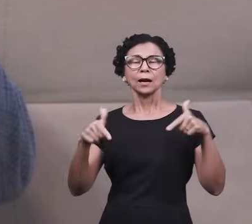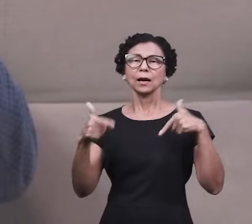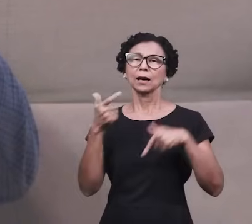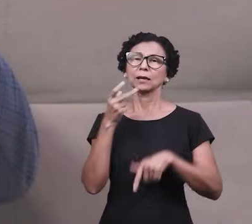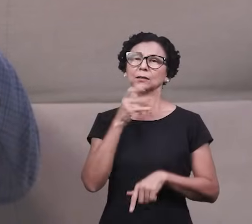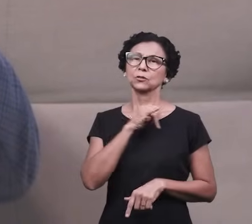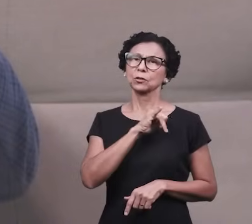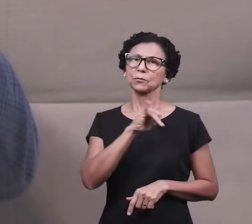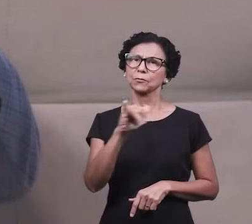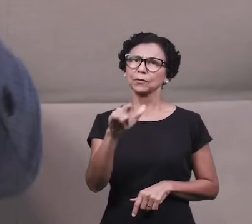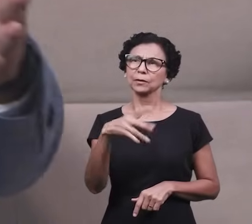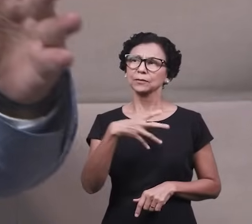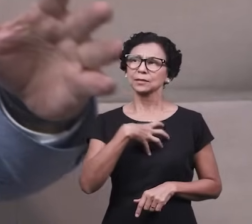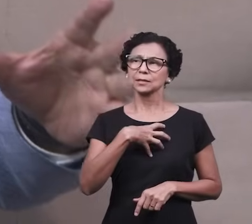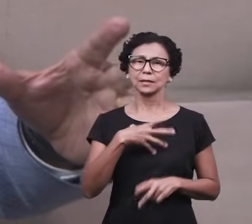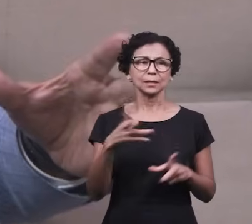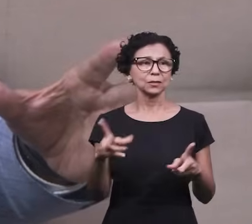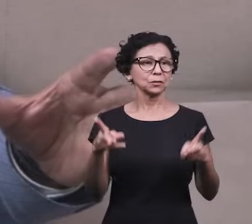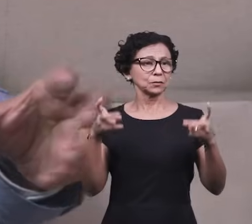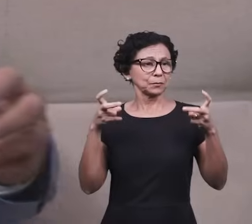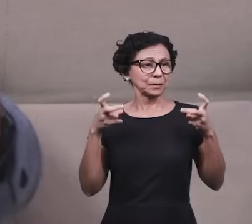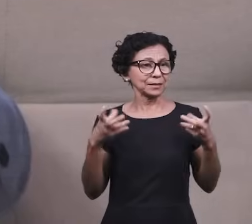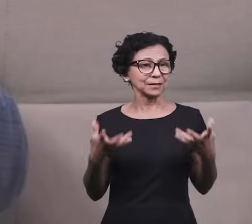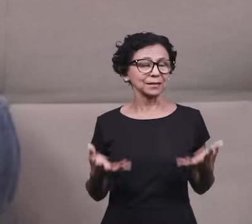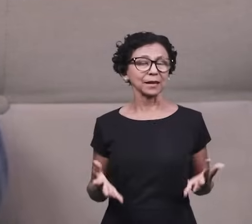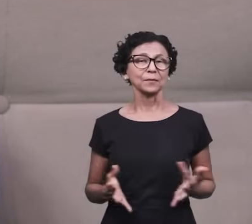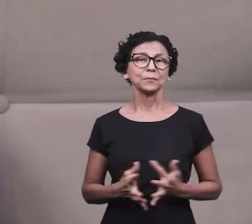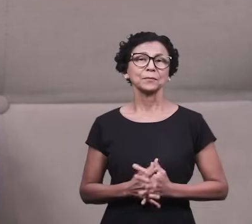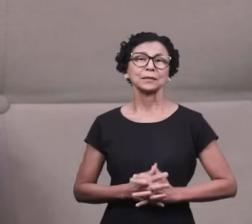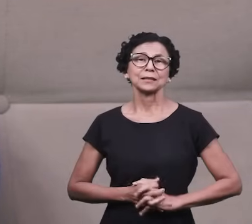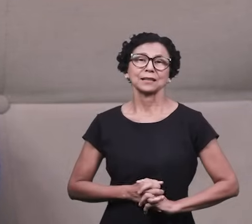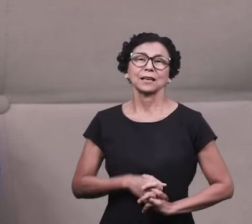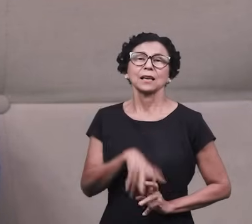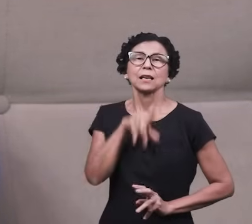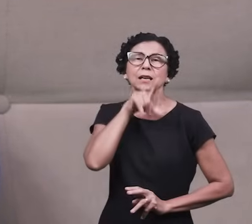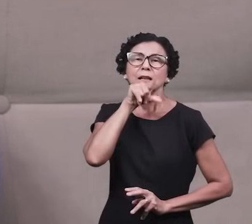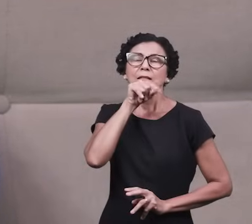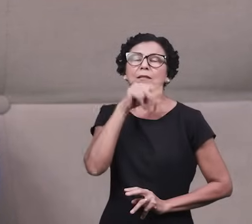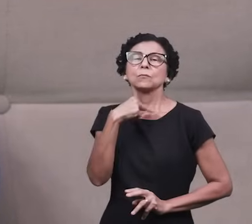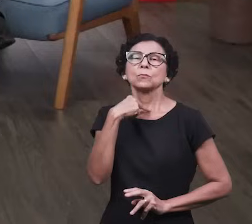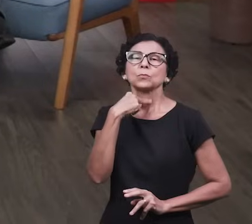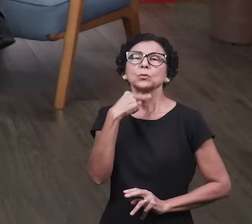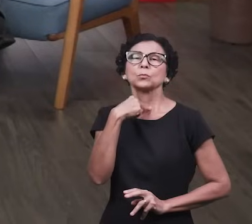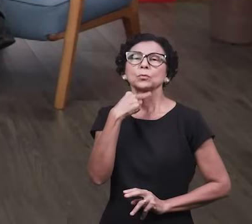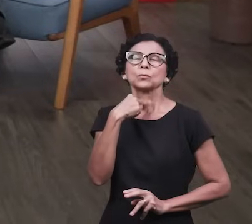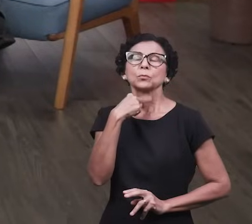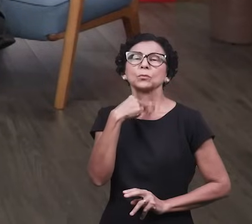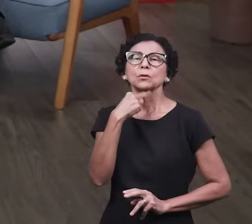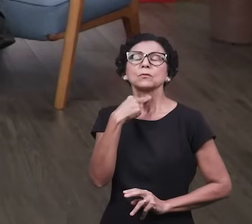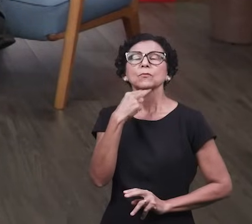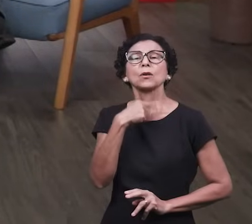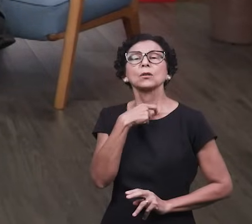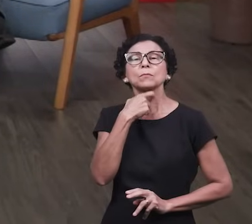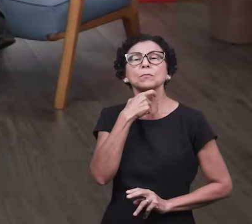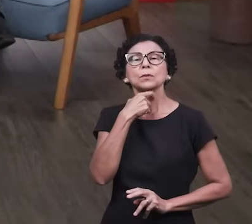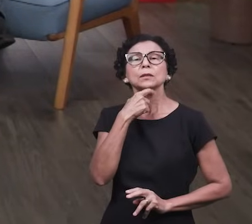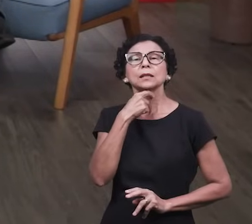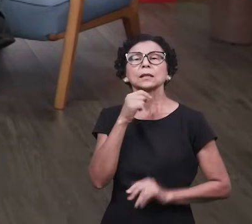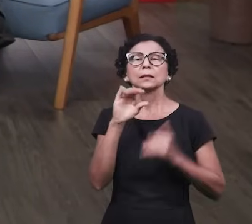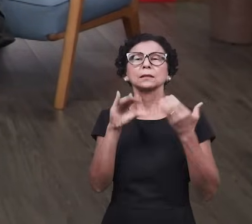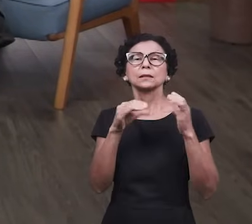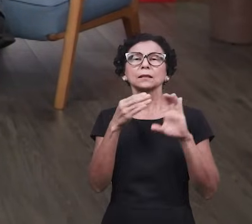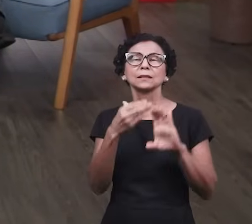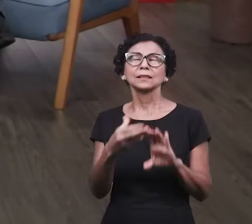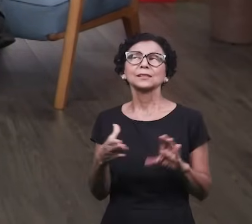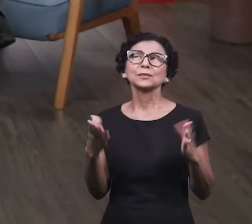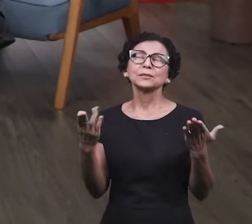essa voz, esse canto da rola, é a voz suave do Espírito Santo, Glória a Deus. né? Principalmente dizendo,